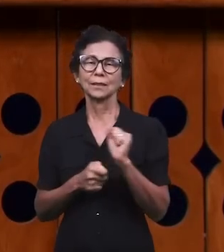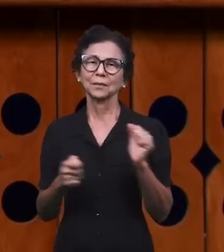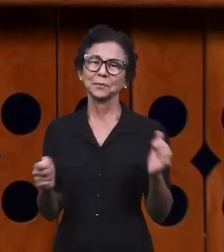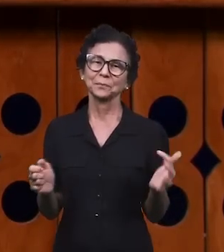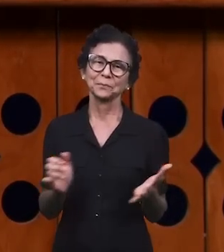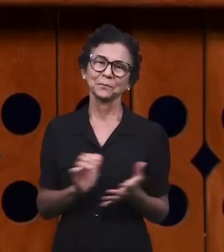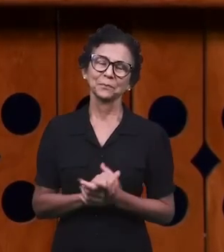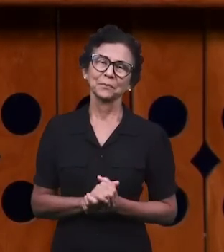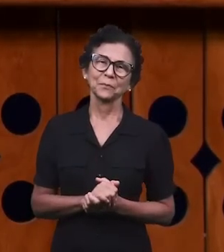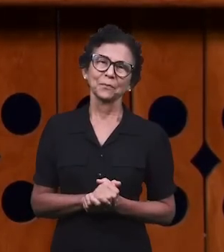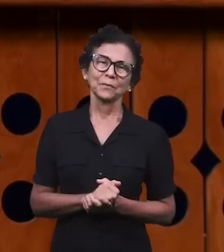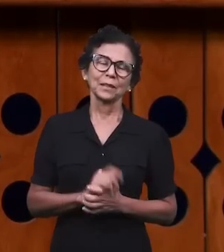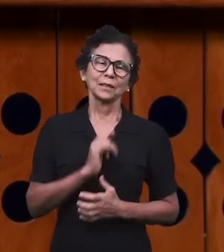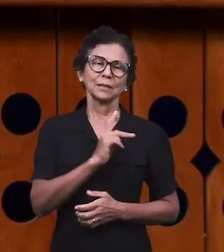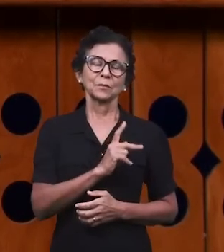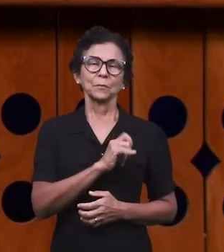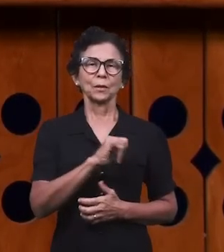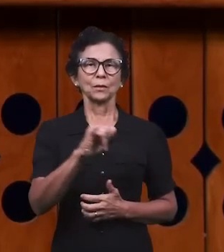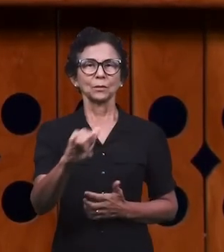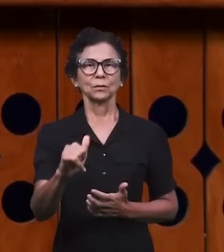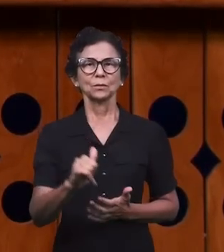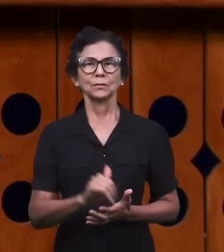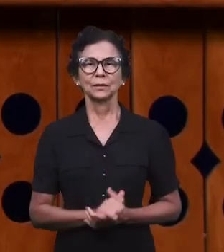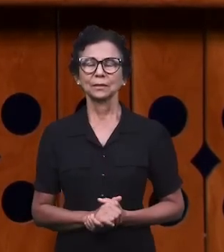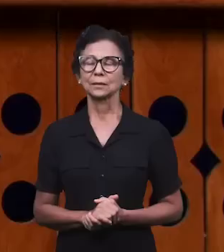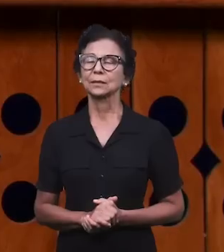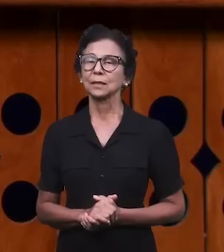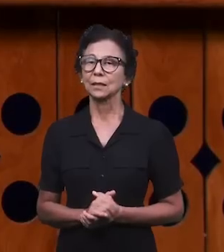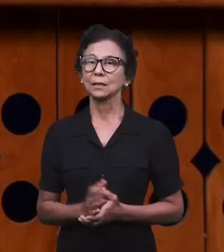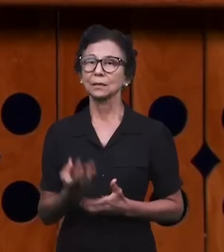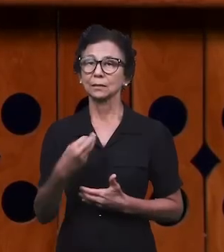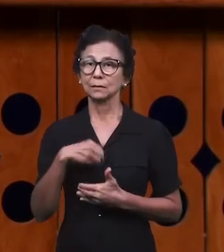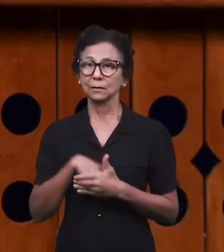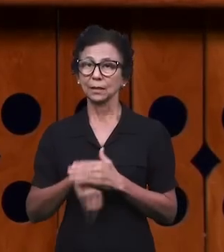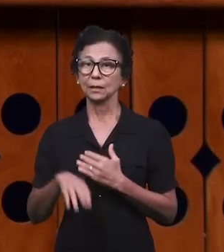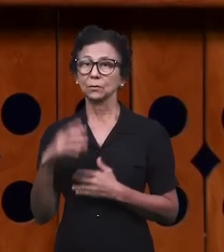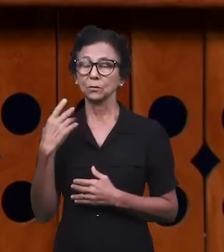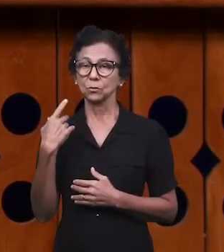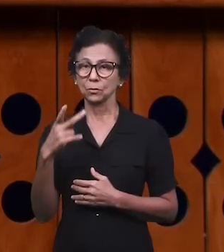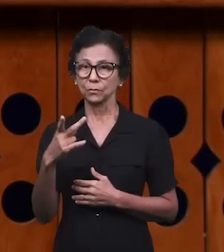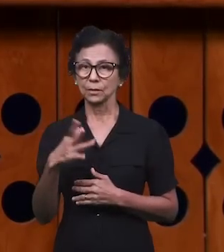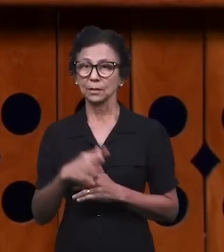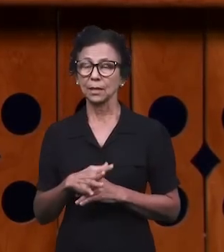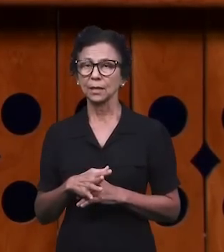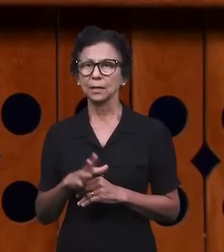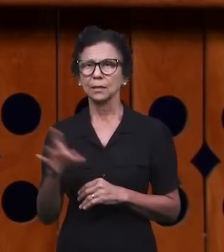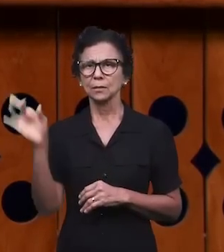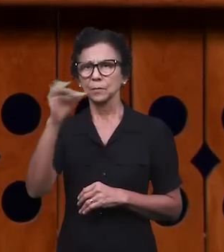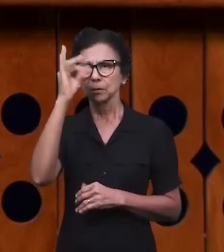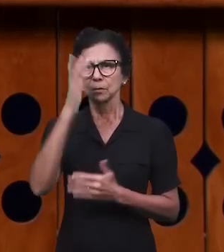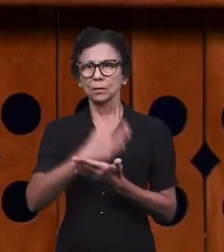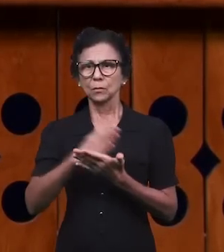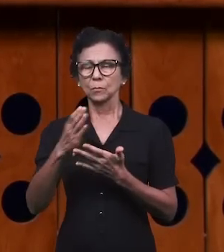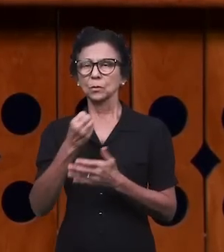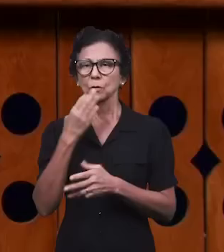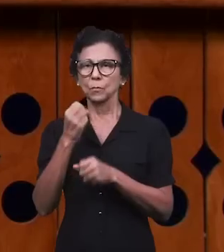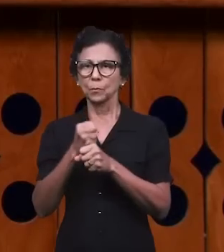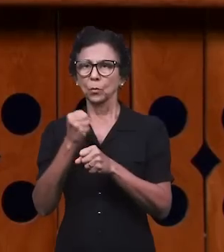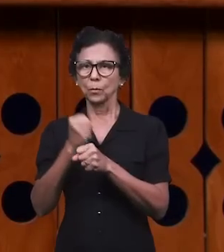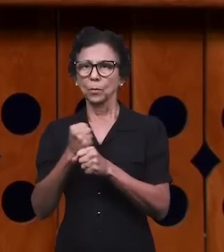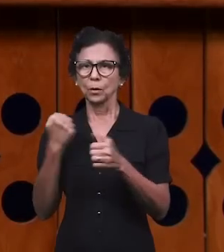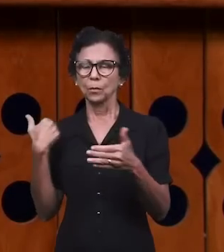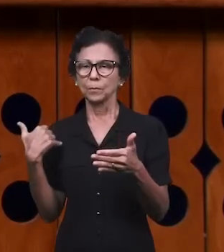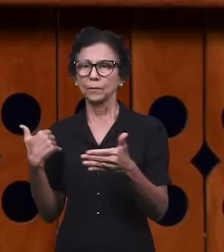que aquele que começou em vós uma boa obra há de aperfeiçoar até o dia de Cristo Jesus. Então, existe